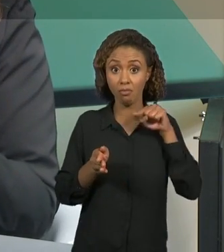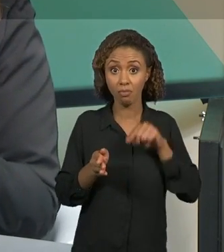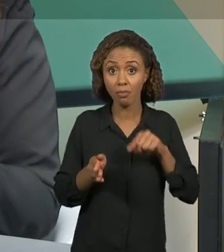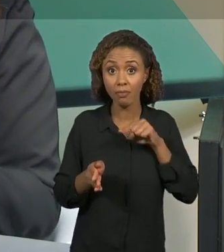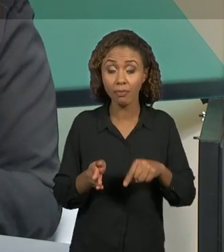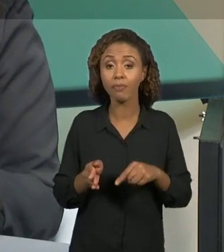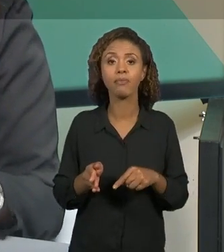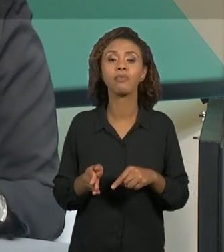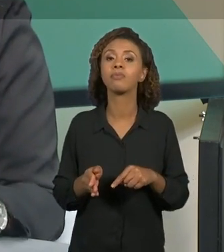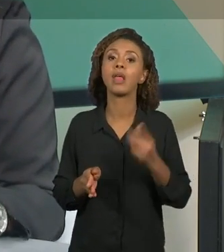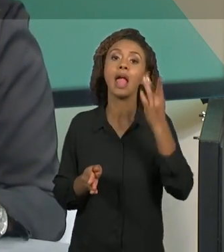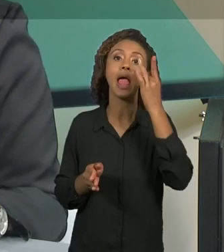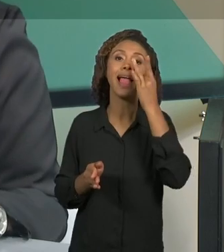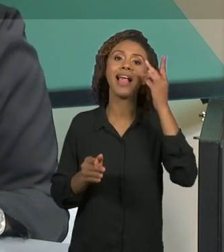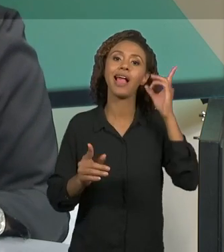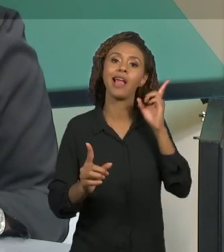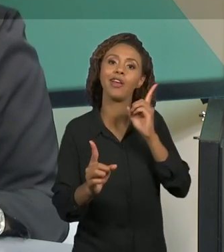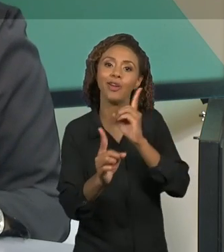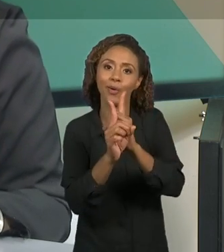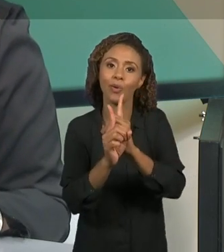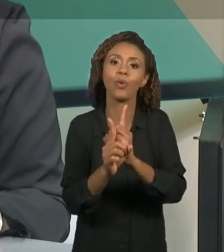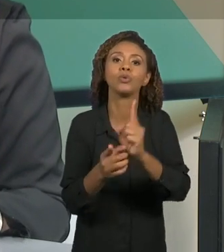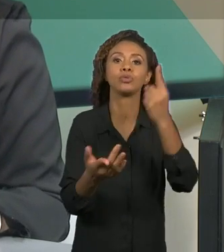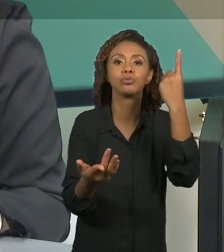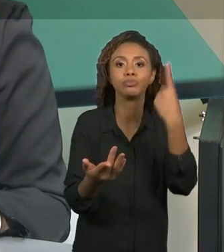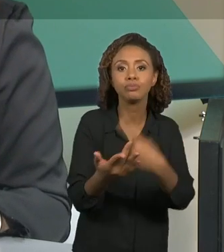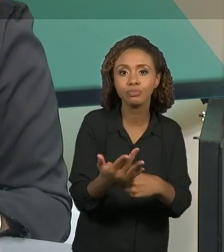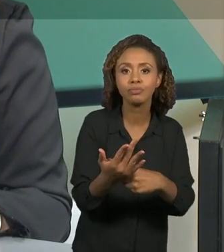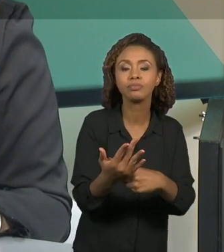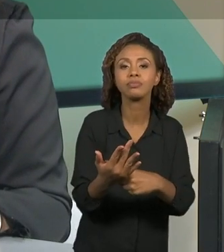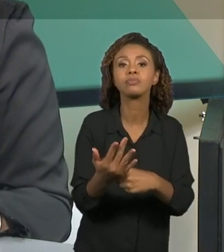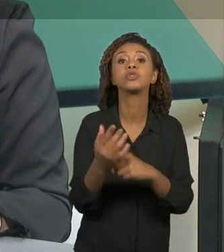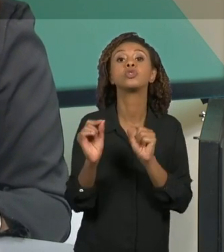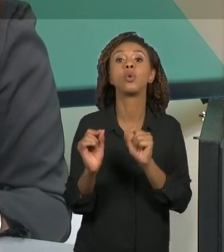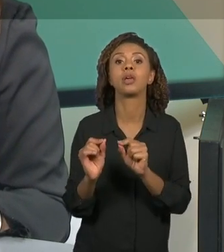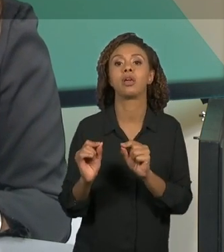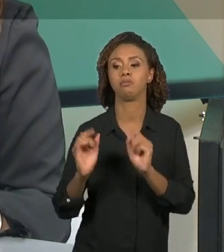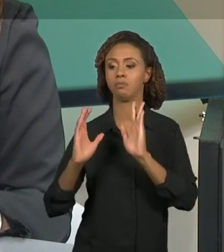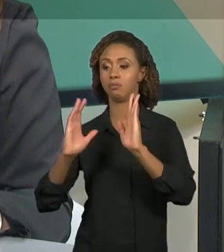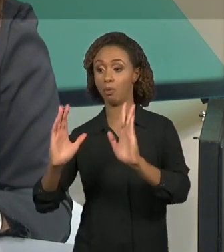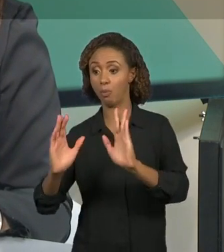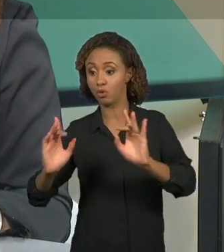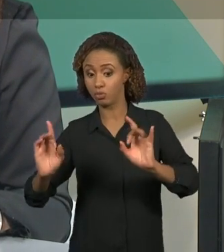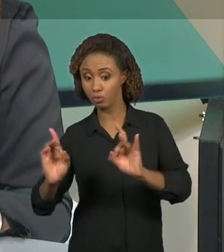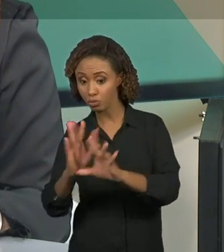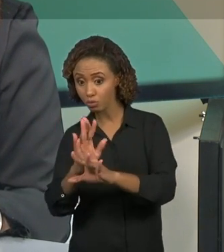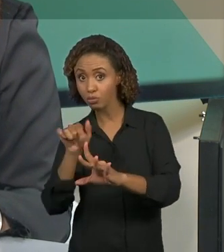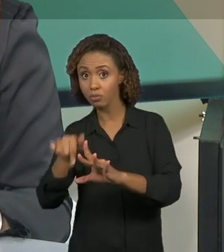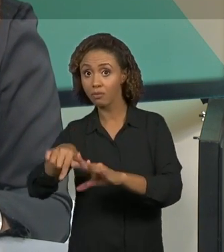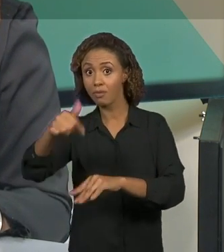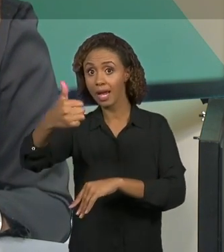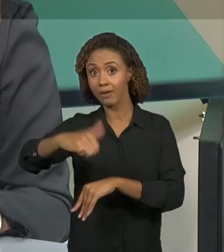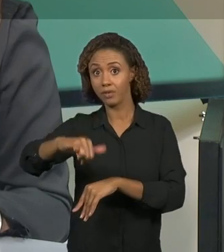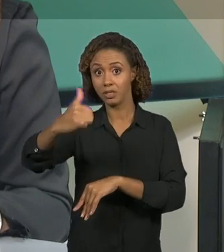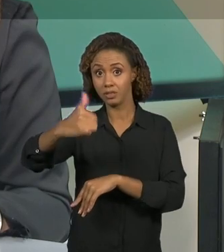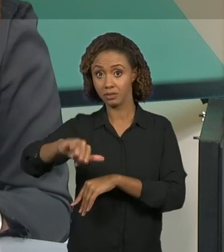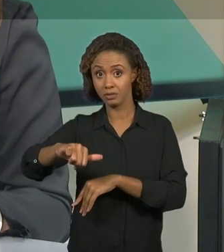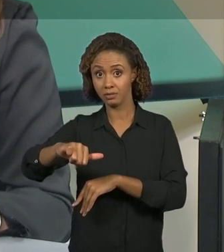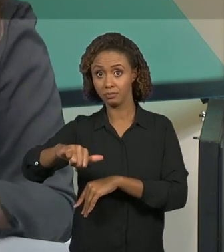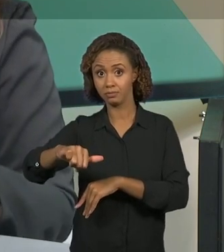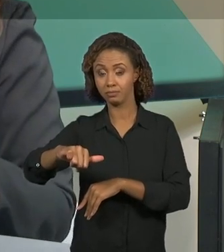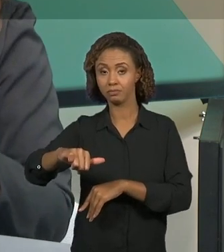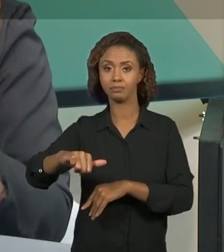único encontro presencial agendado que ao término do módulo que é o momento que você vai fazer a sua avaliação tá